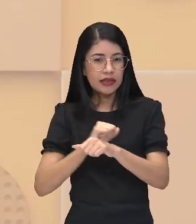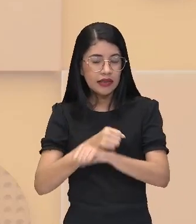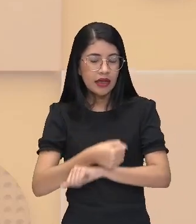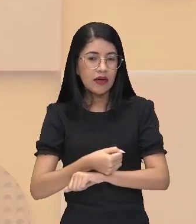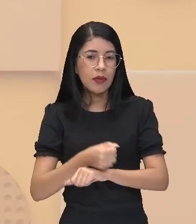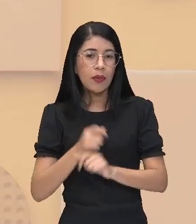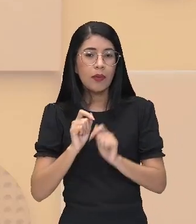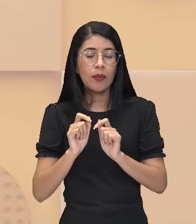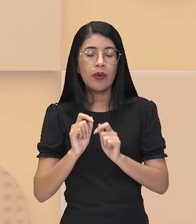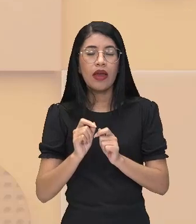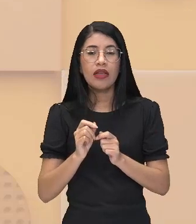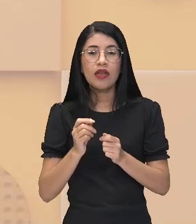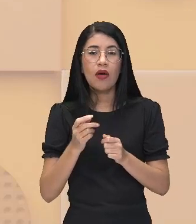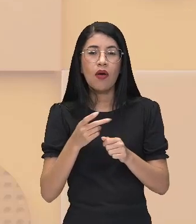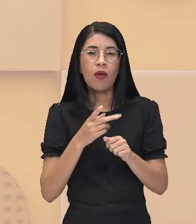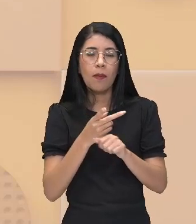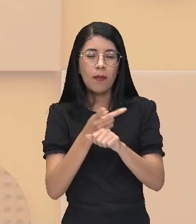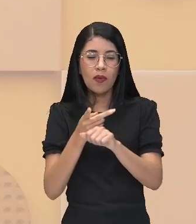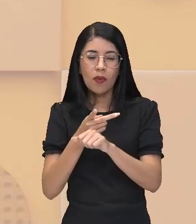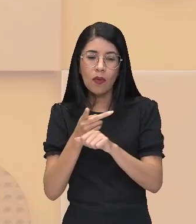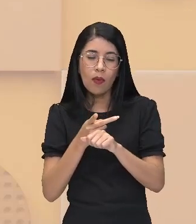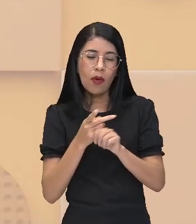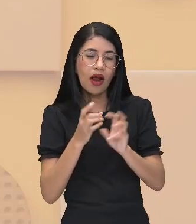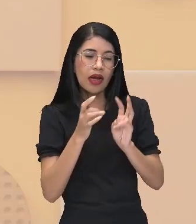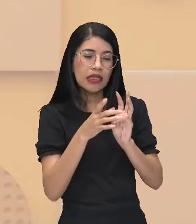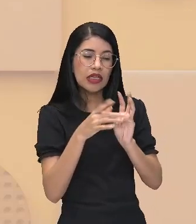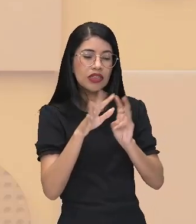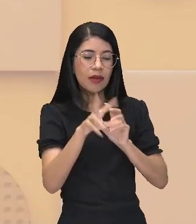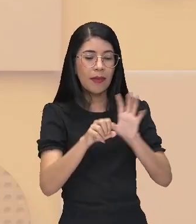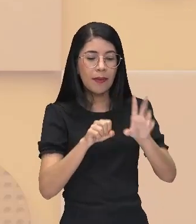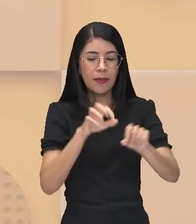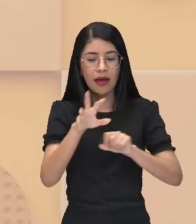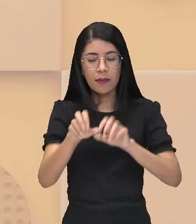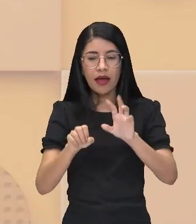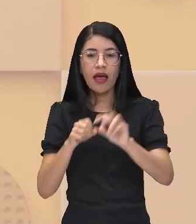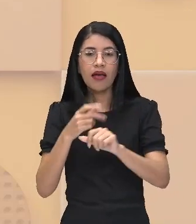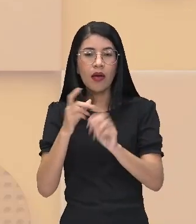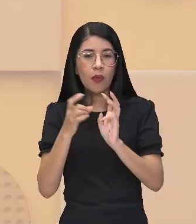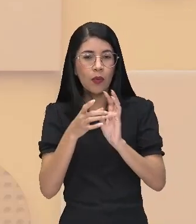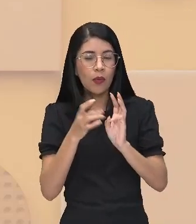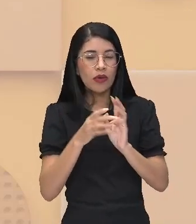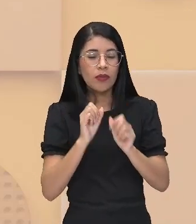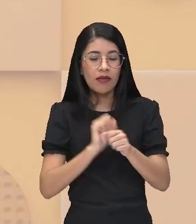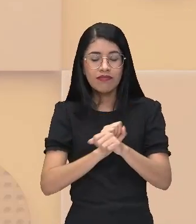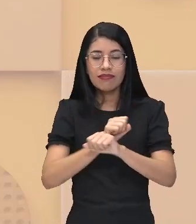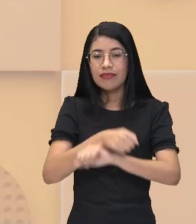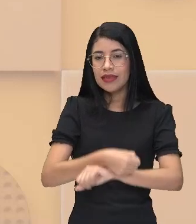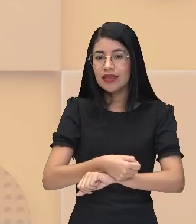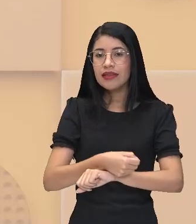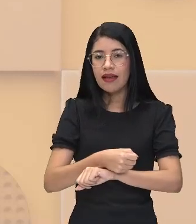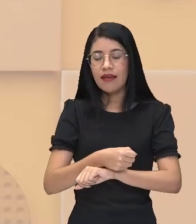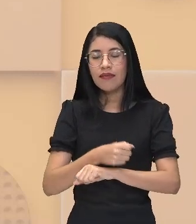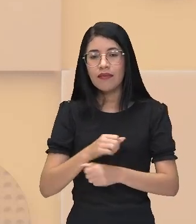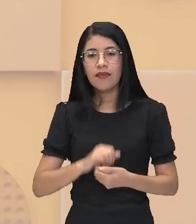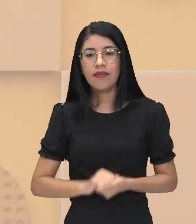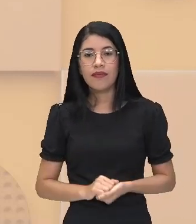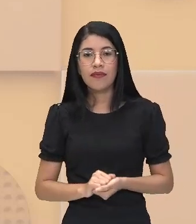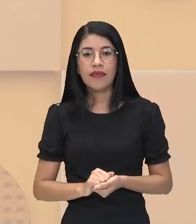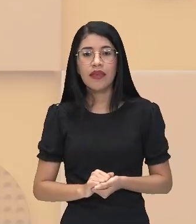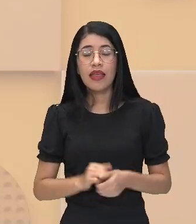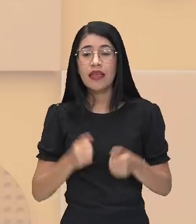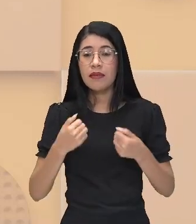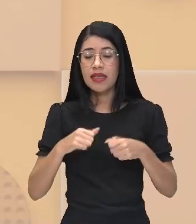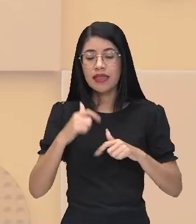na caça aos indígenas para a mão de obra escravizada, para os trabalhos que vão ser